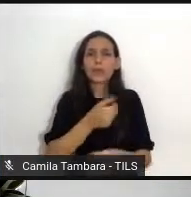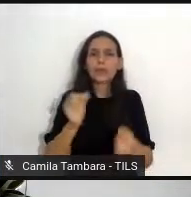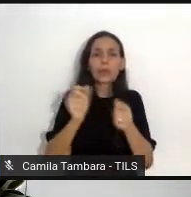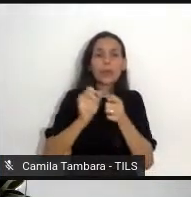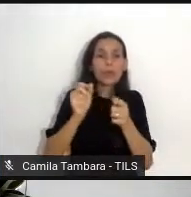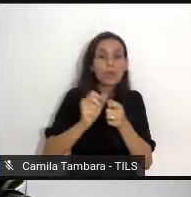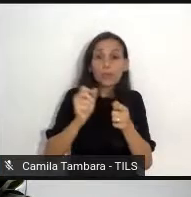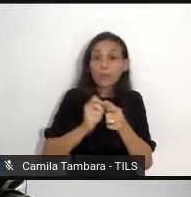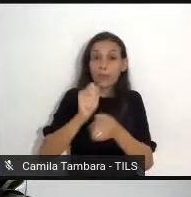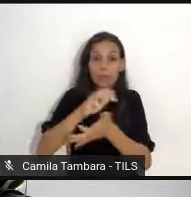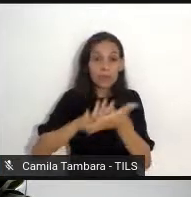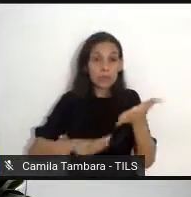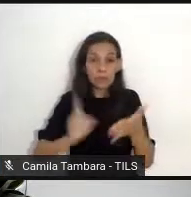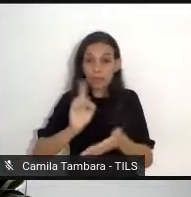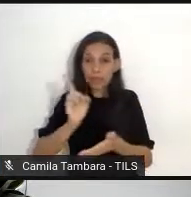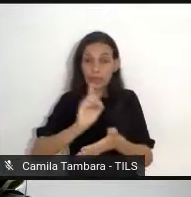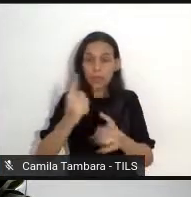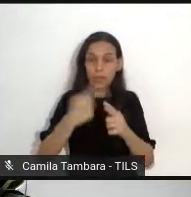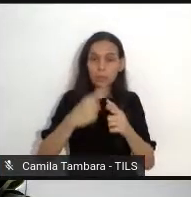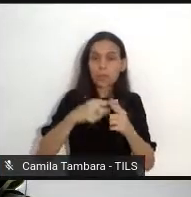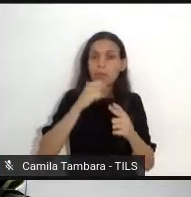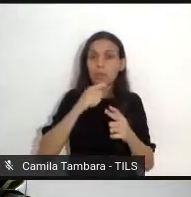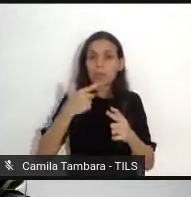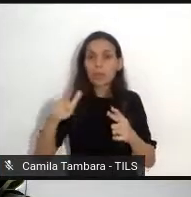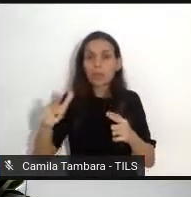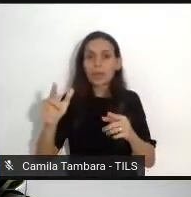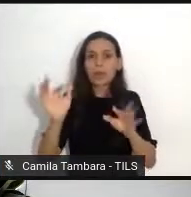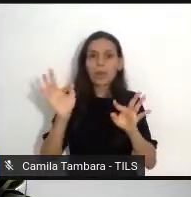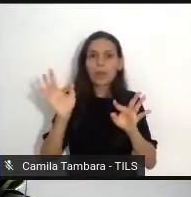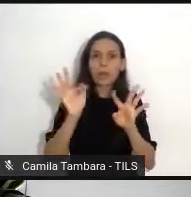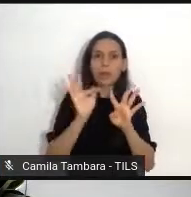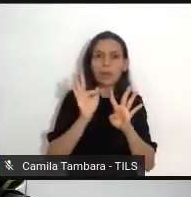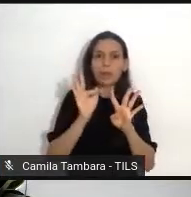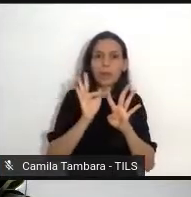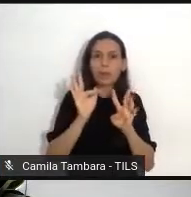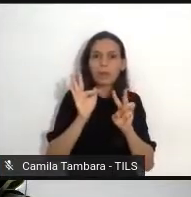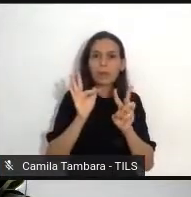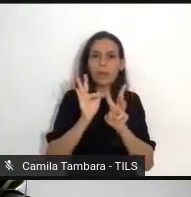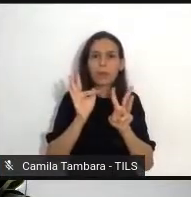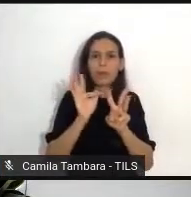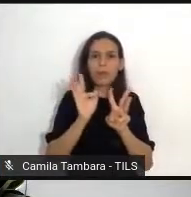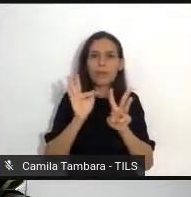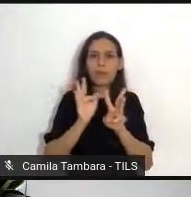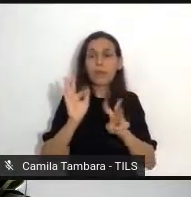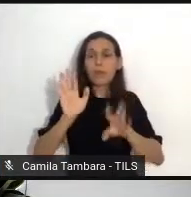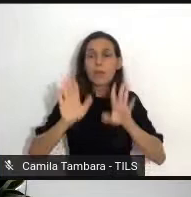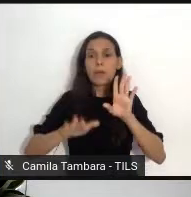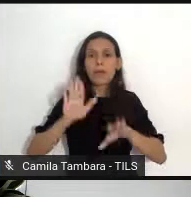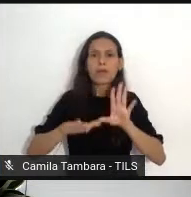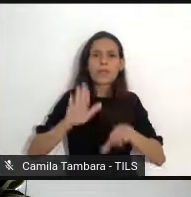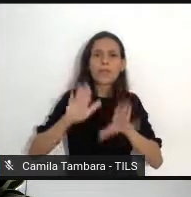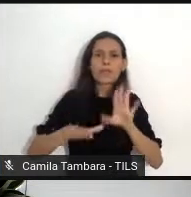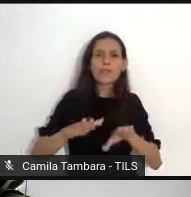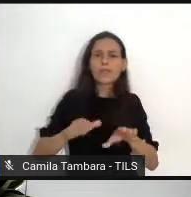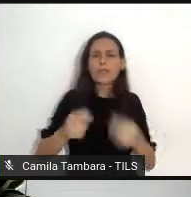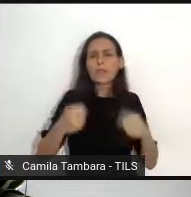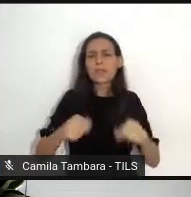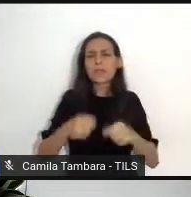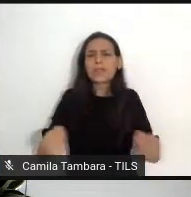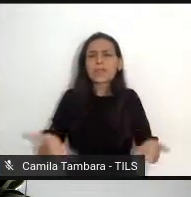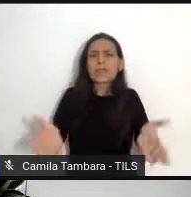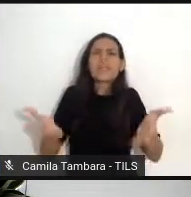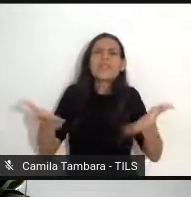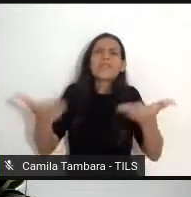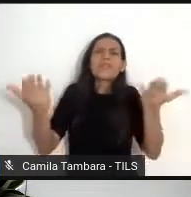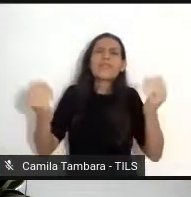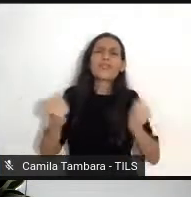tem internet, ou porque não tem Wi-Fi. Muitas vezes ele não faz porque está faltando uma motivação, ninguém conseguiu falar com ele. Agora,